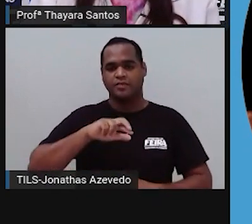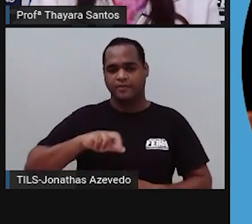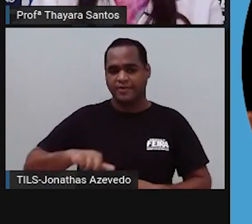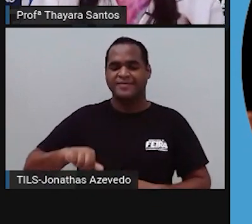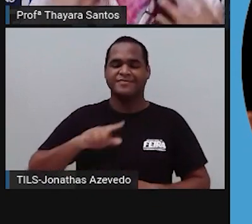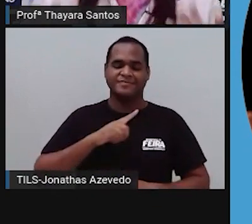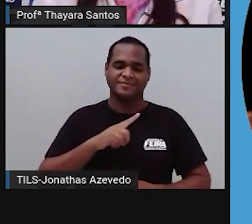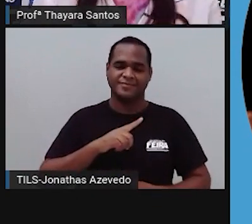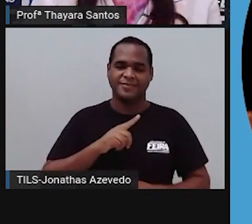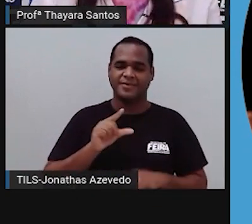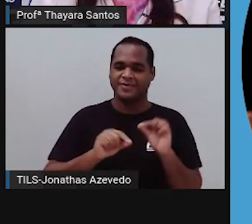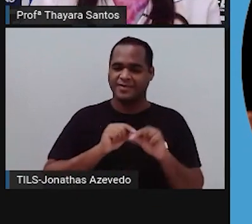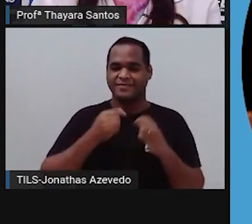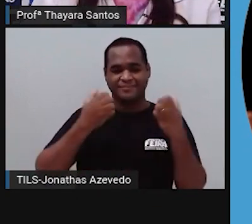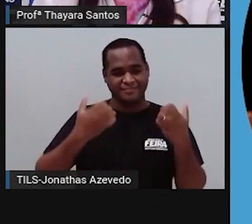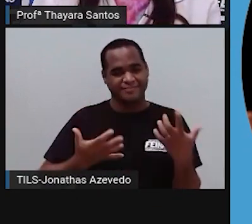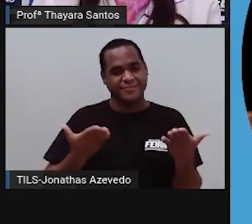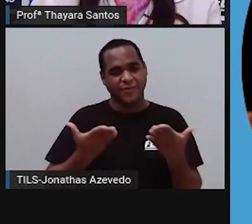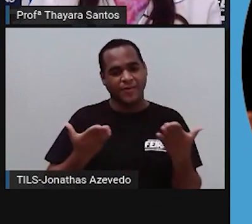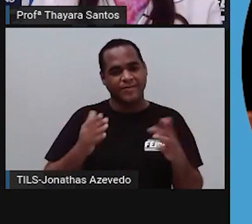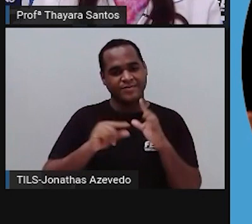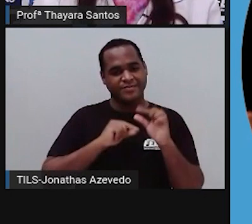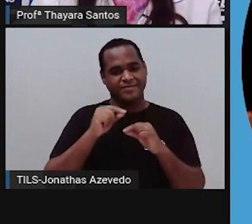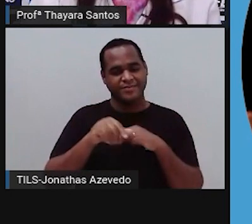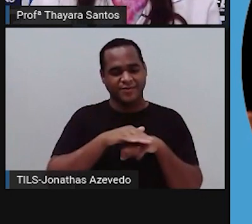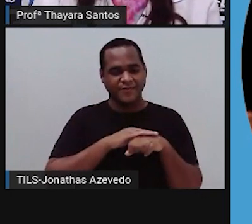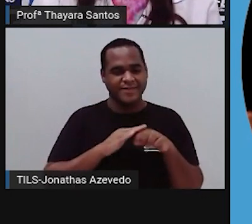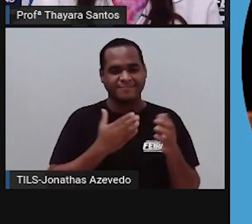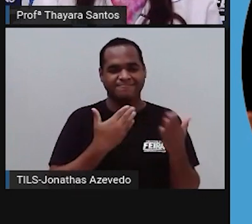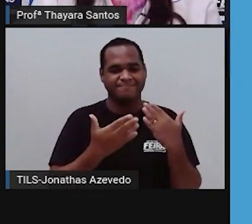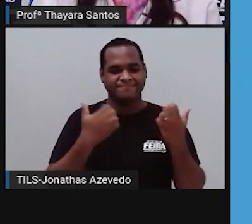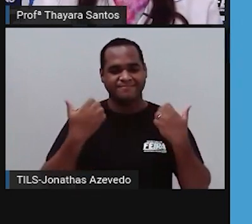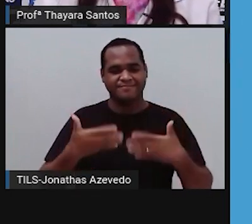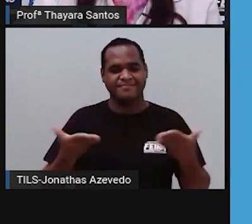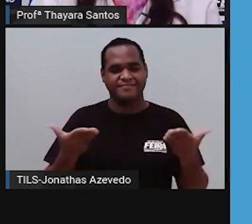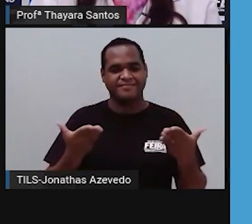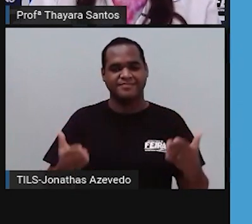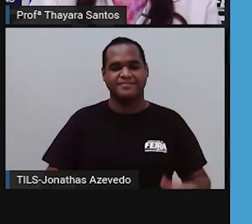fases. E é sobre essas fases que a gente vai conversar hoje.